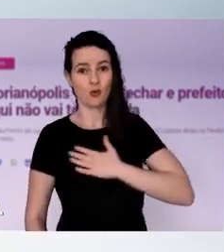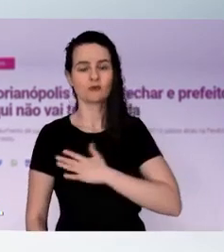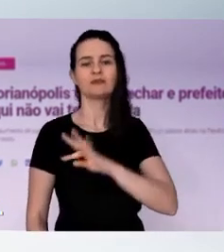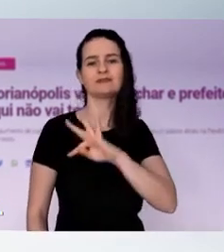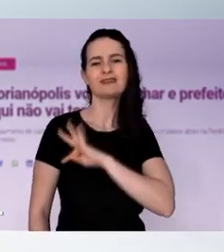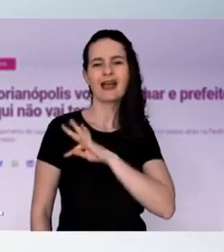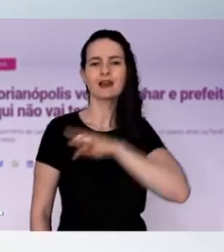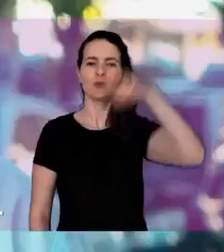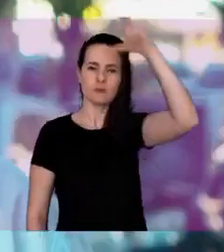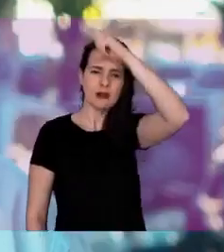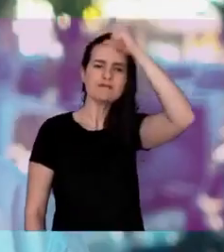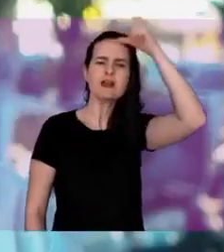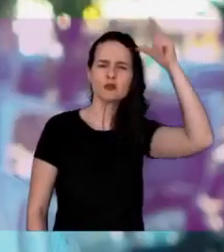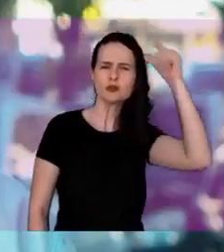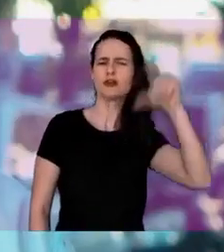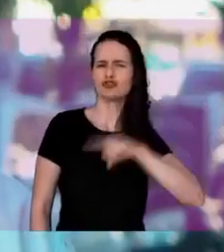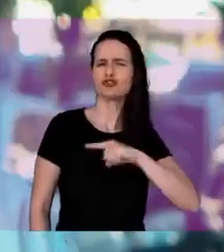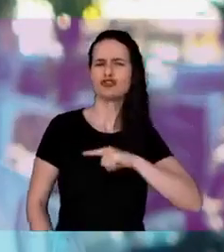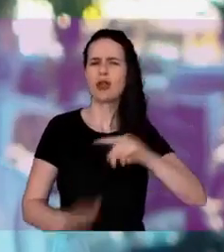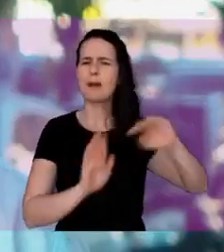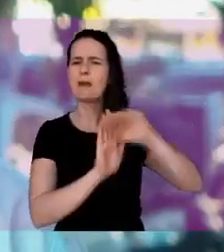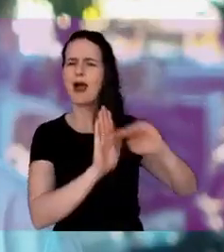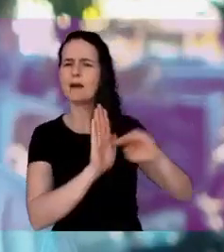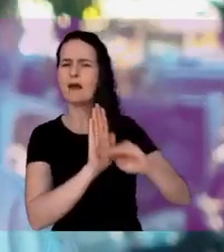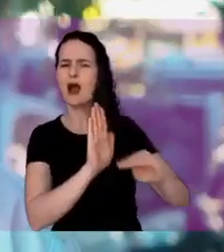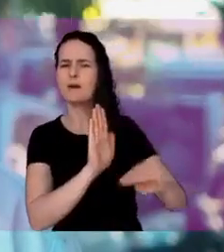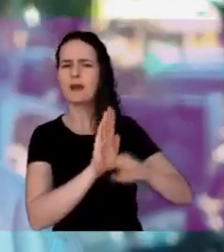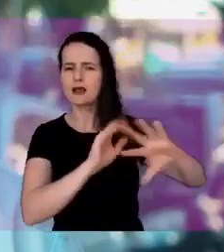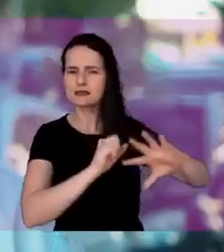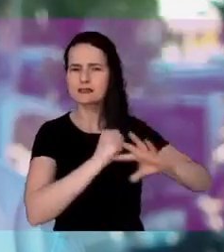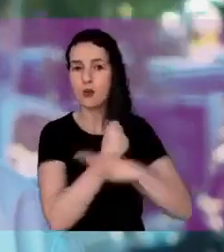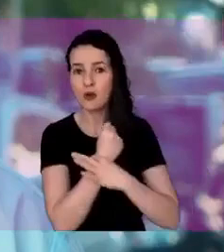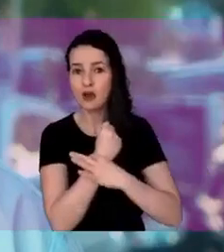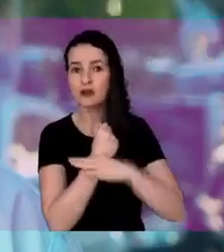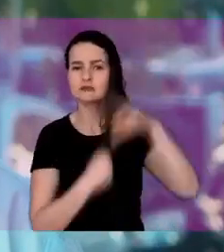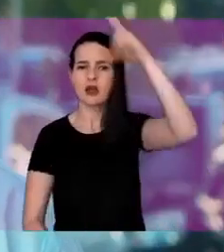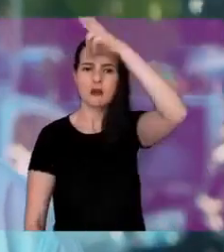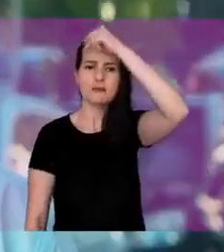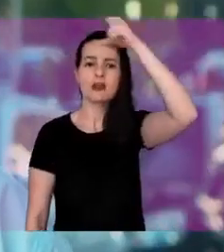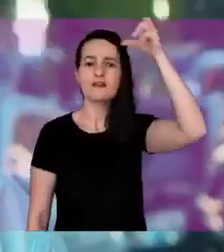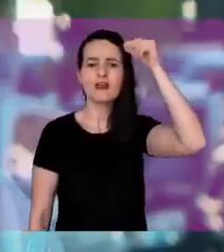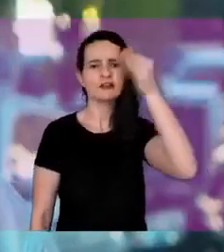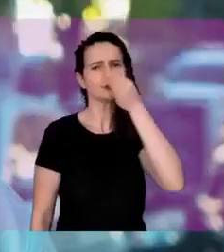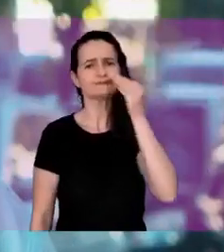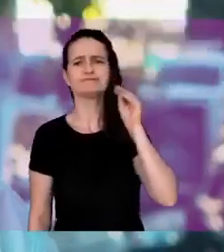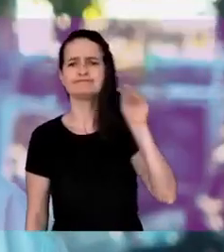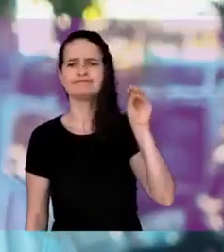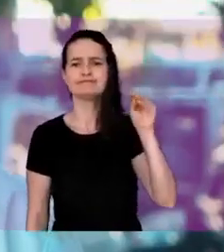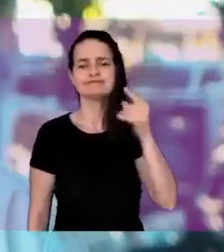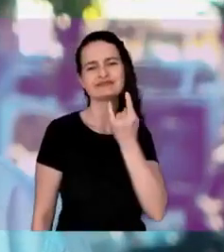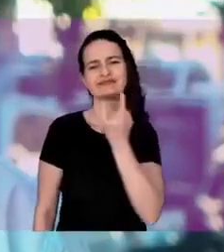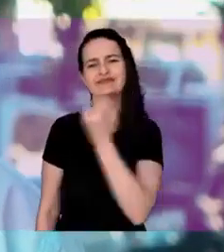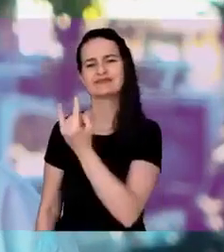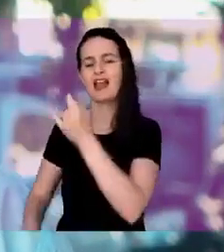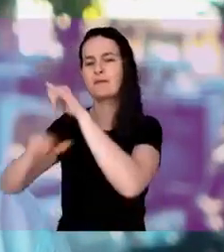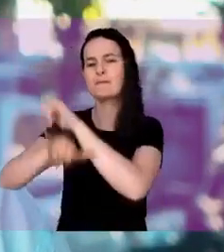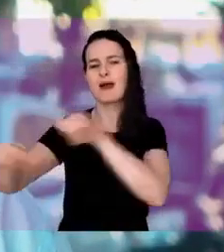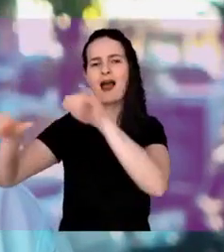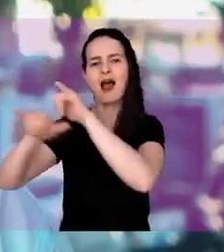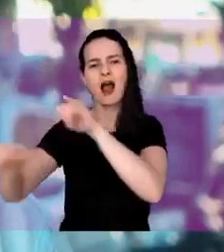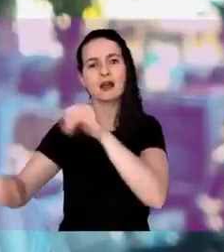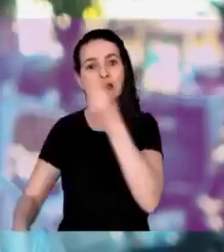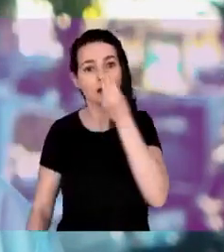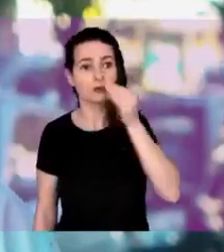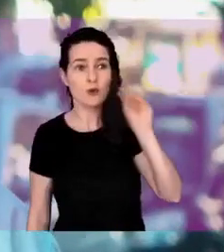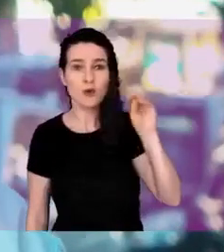e sensibilidade. Ainda em agosto, quando os técnicos da prefeitura recomendavam medidas necessárias, o prefeito